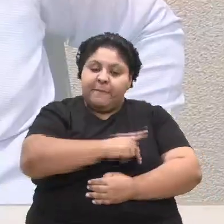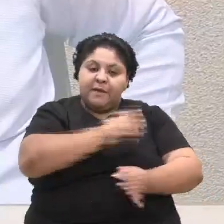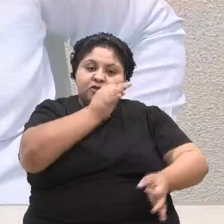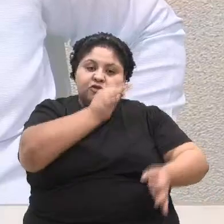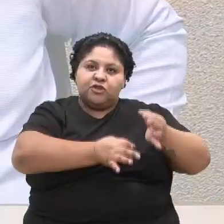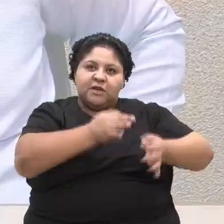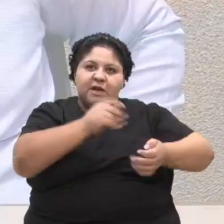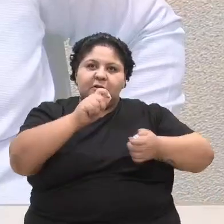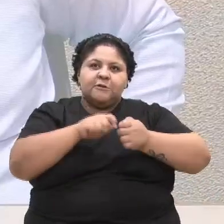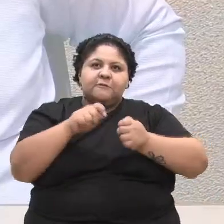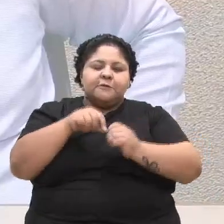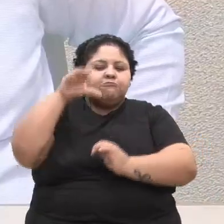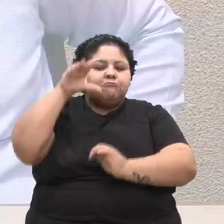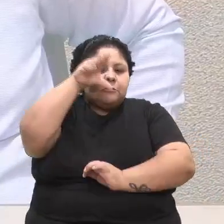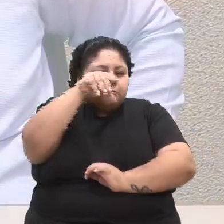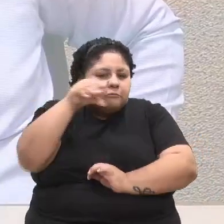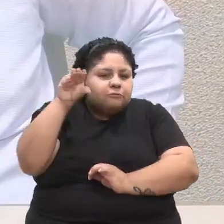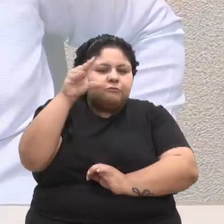investigação